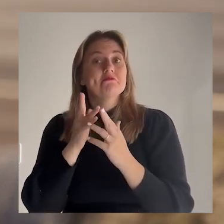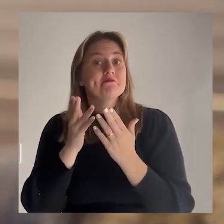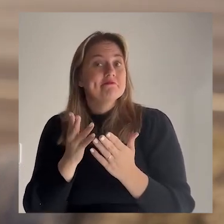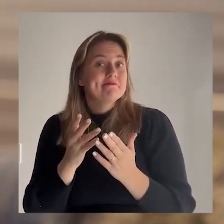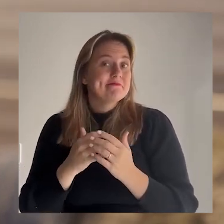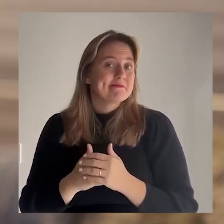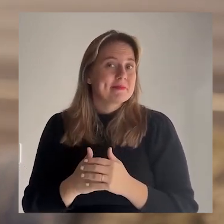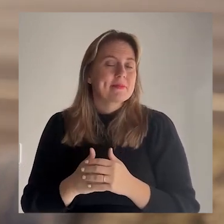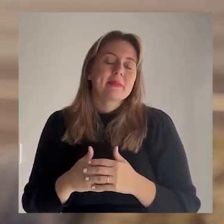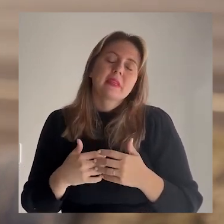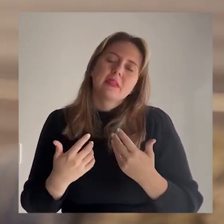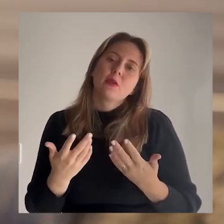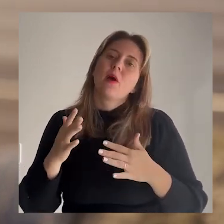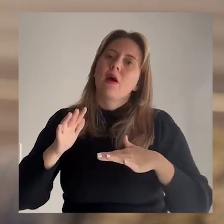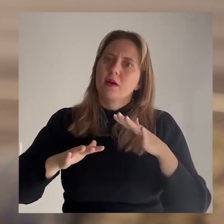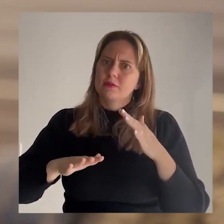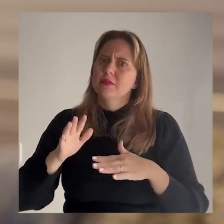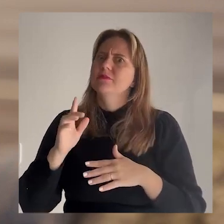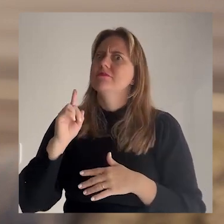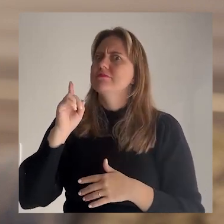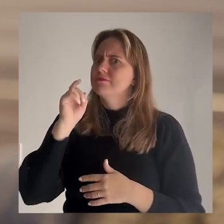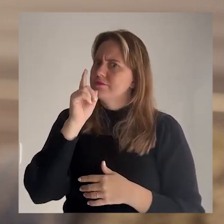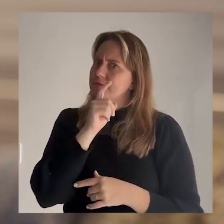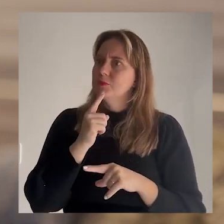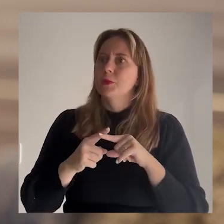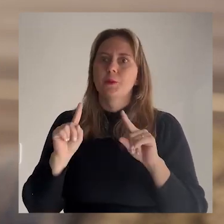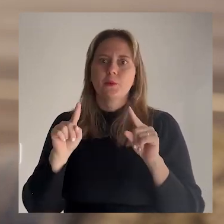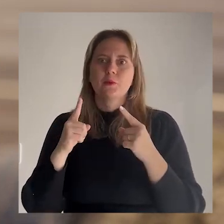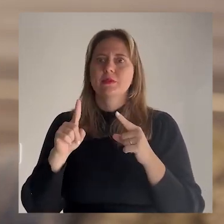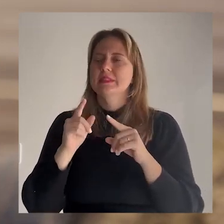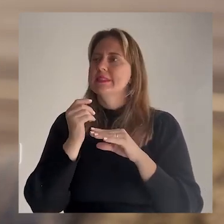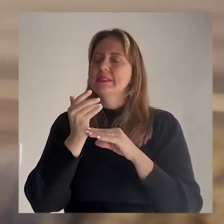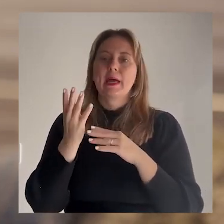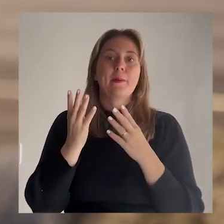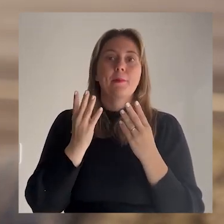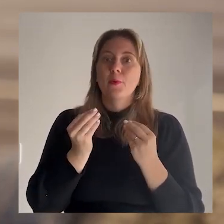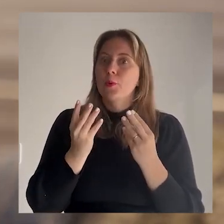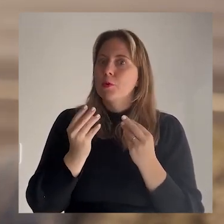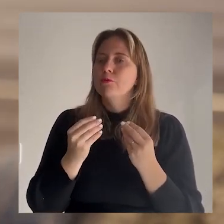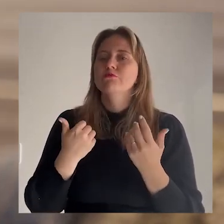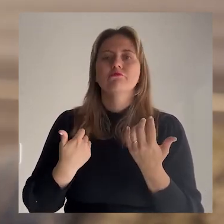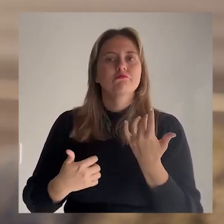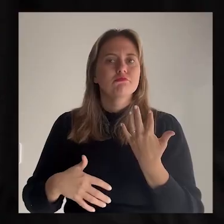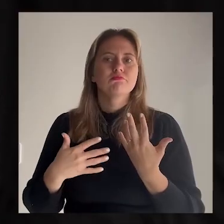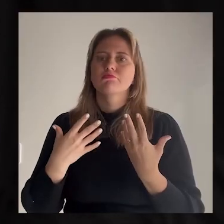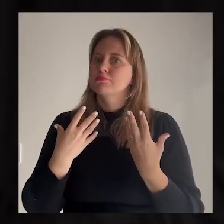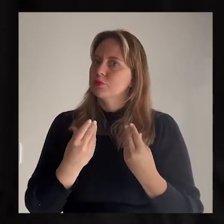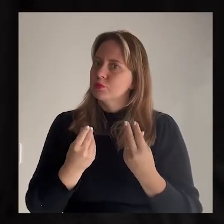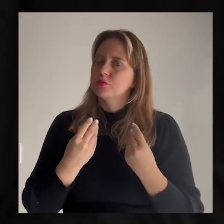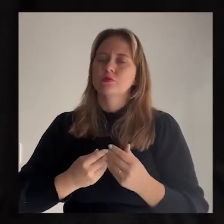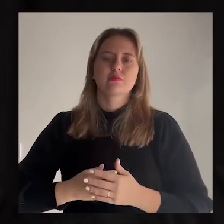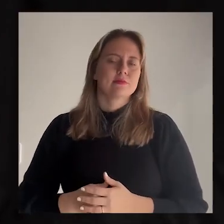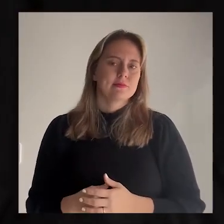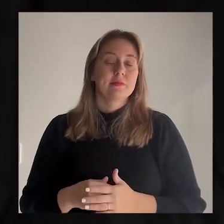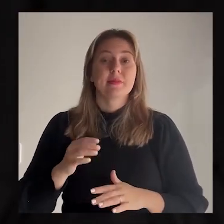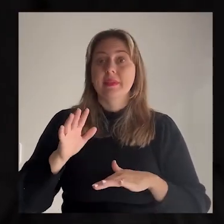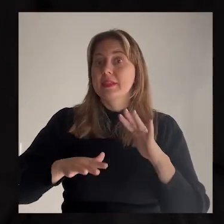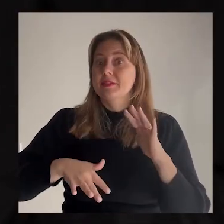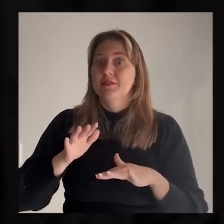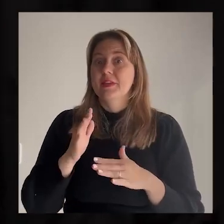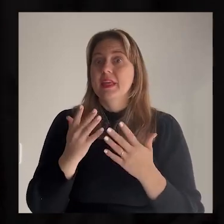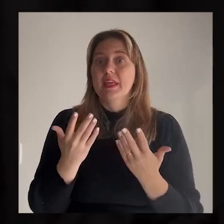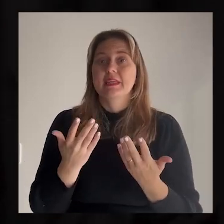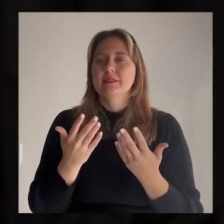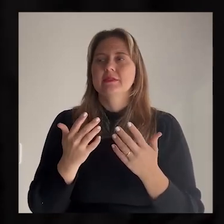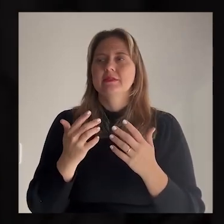Então, às vezes conturbado, porque o músico ele sai bastante, ele toca bastante. E às vezes